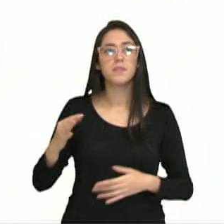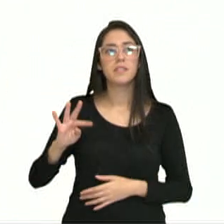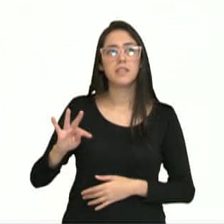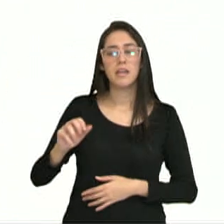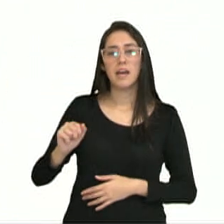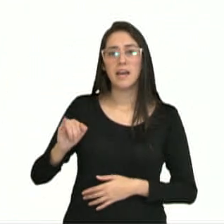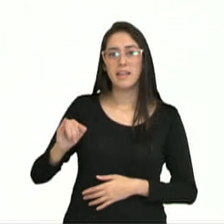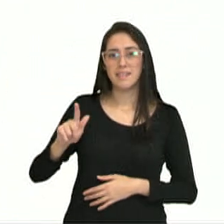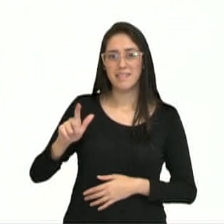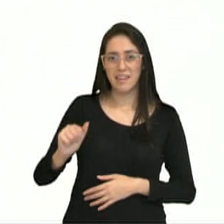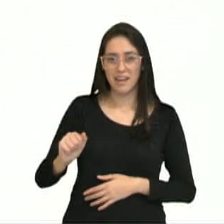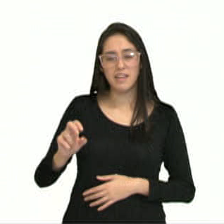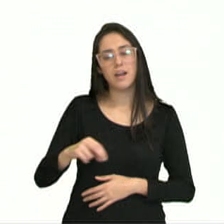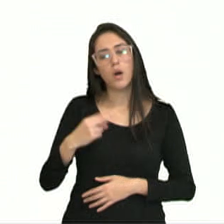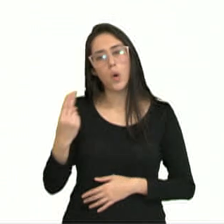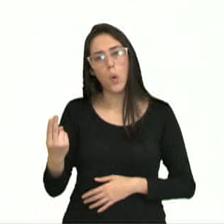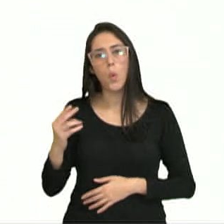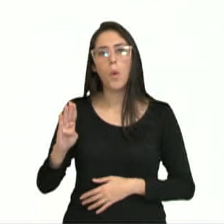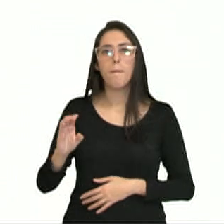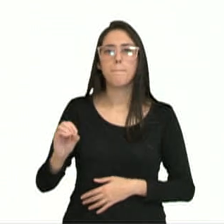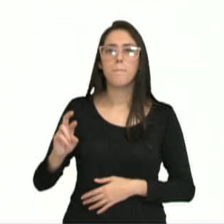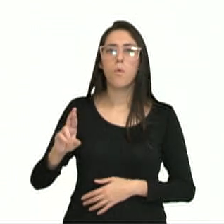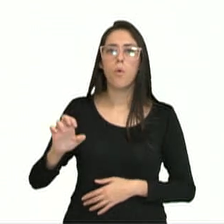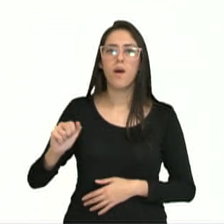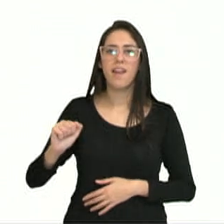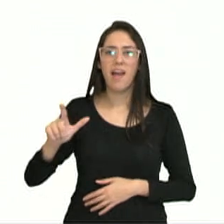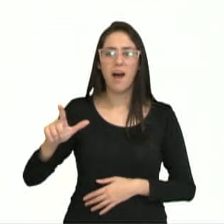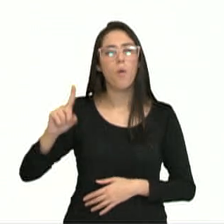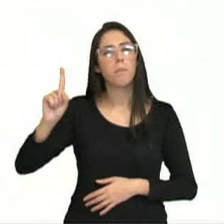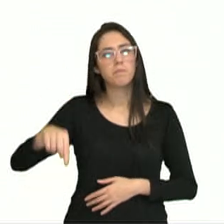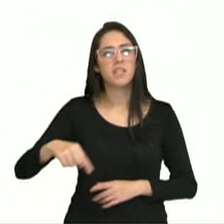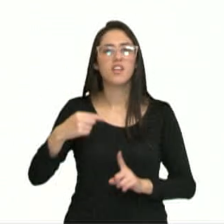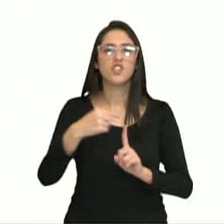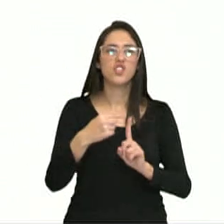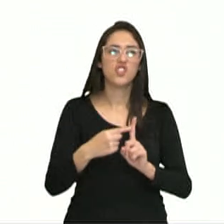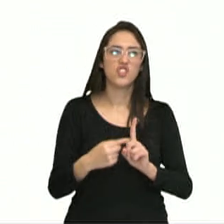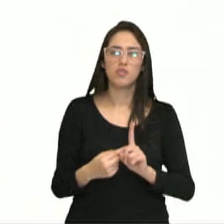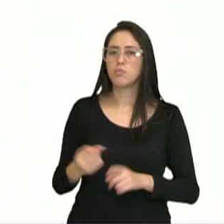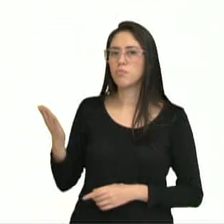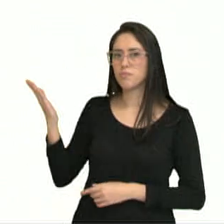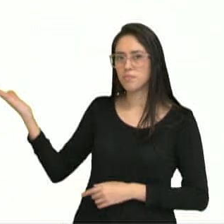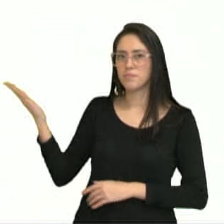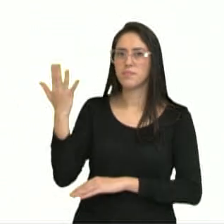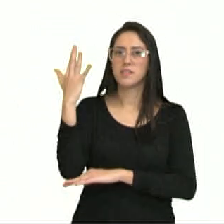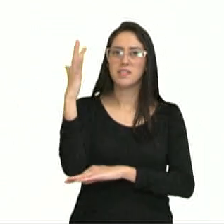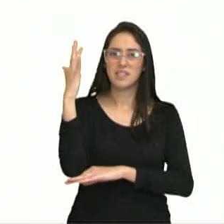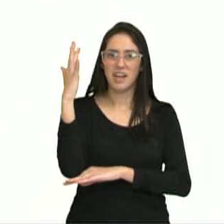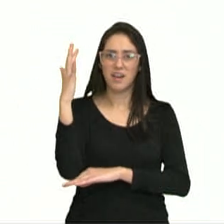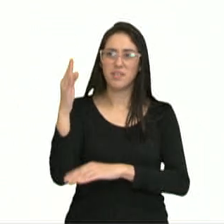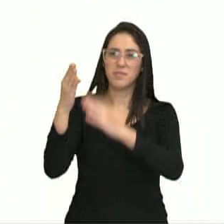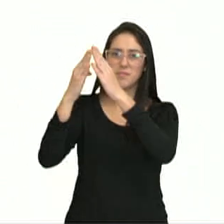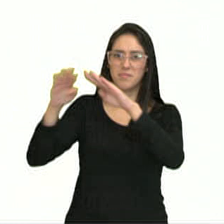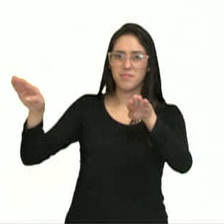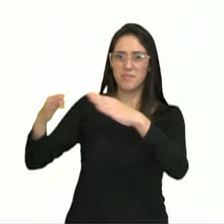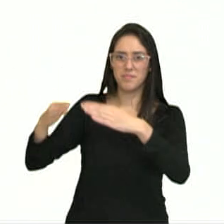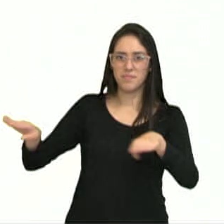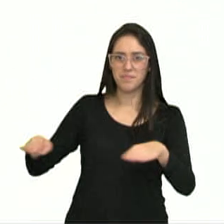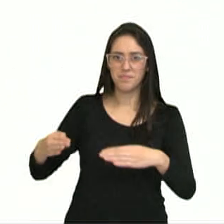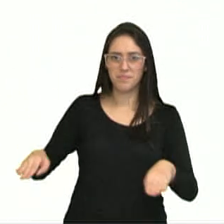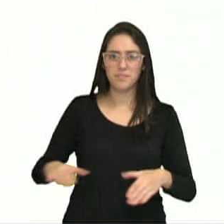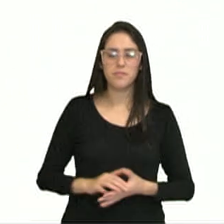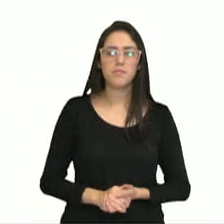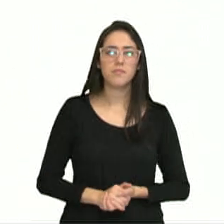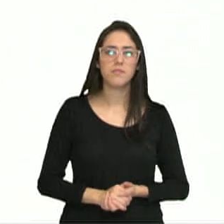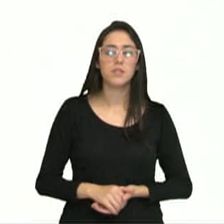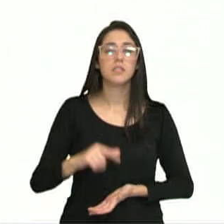boreal é um bioma formado principalmente por tipo conífera, por isso também é chamado de floresta conífera.